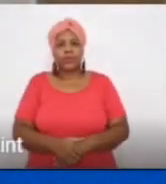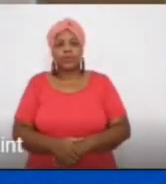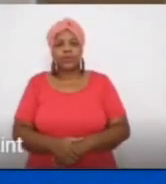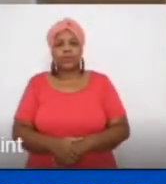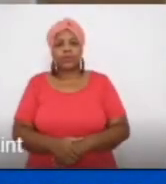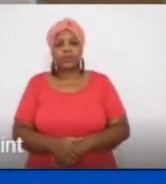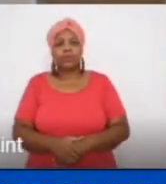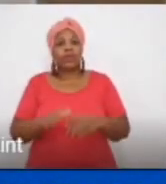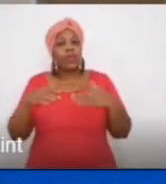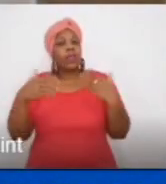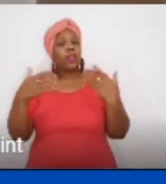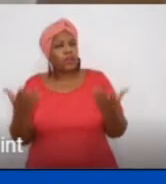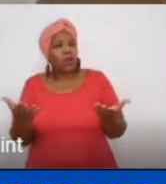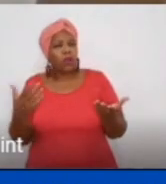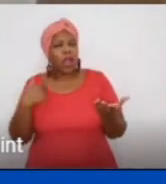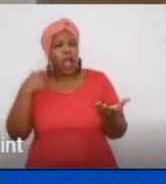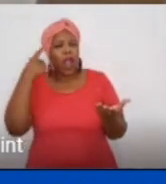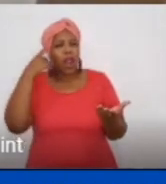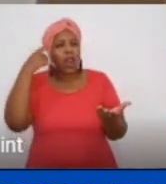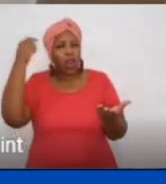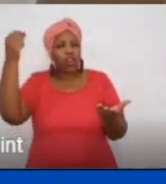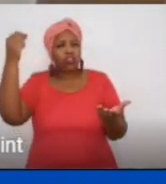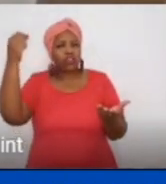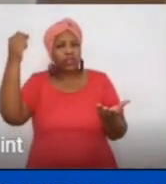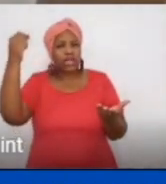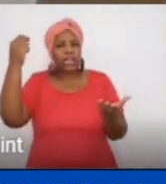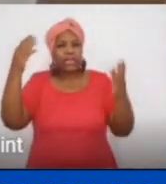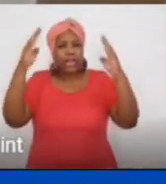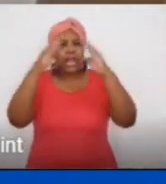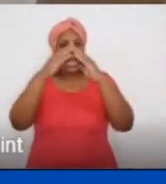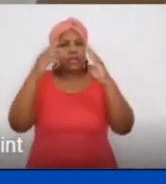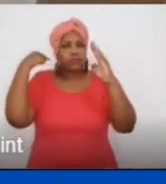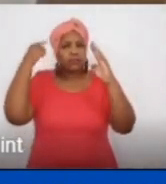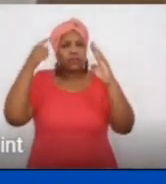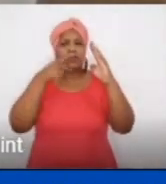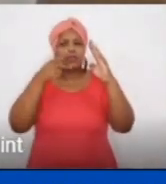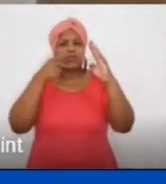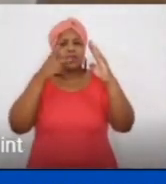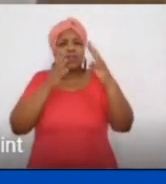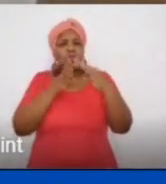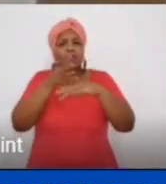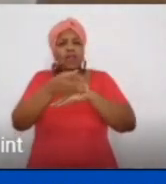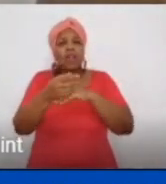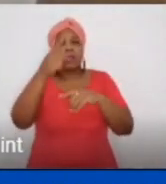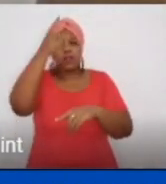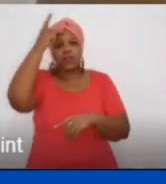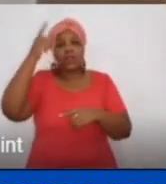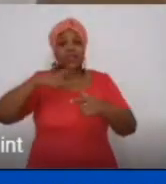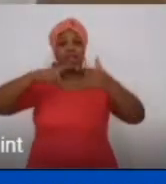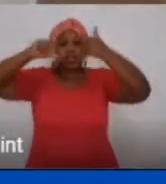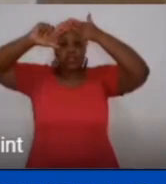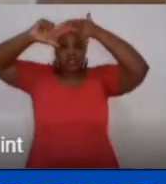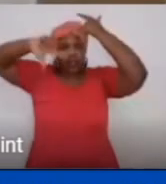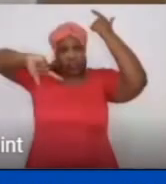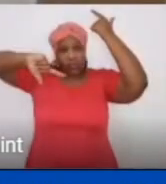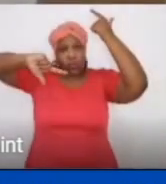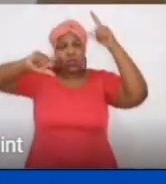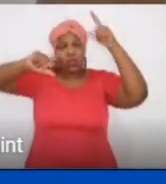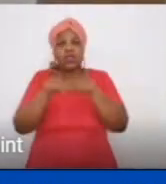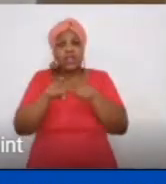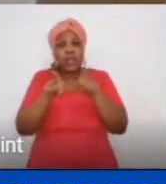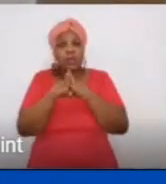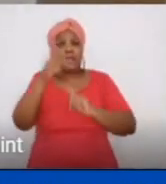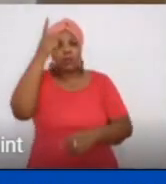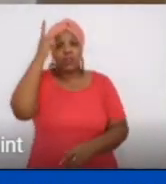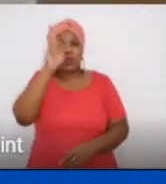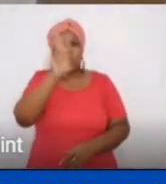Então, a lógica manicomial, ela cruza o cotidiano das pessoas com transtorno mental e das pessoas que fazem uso de